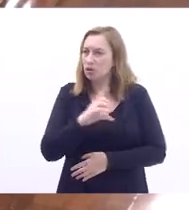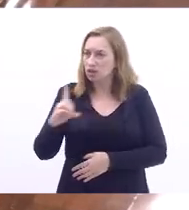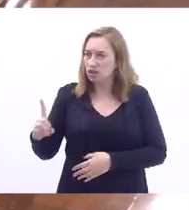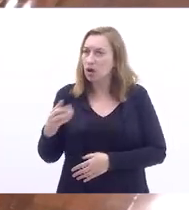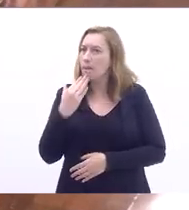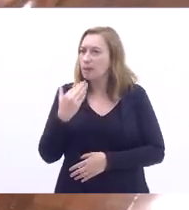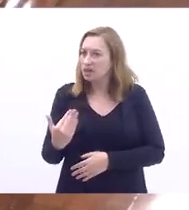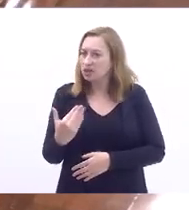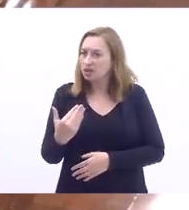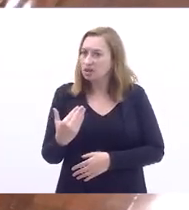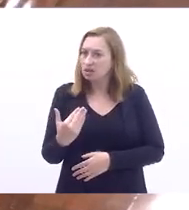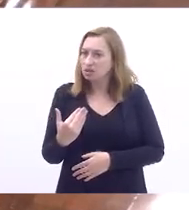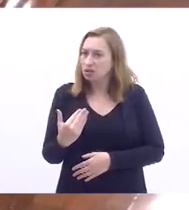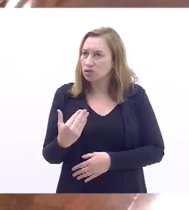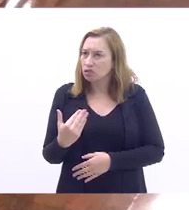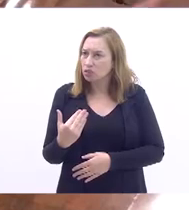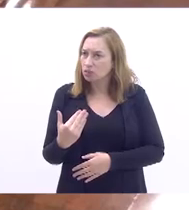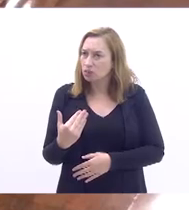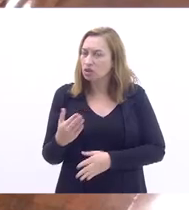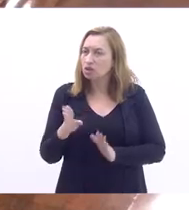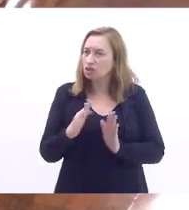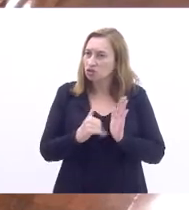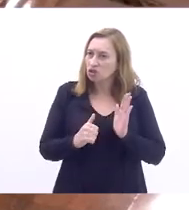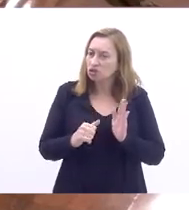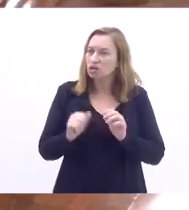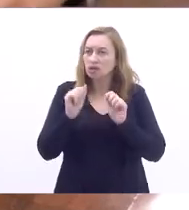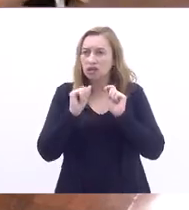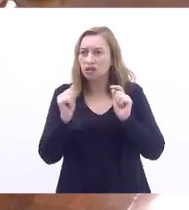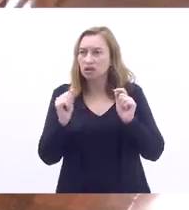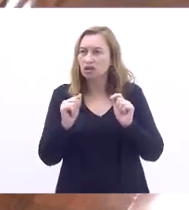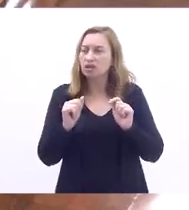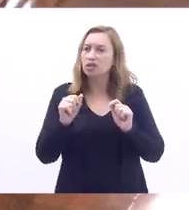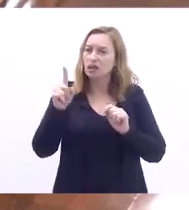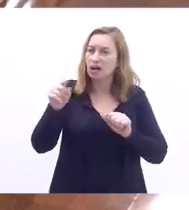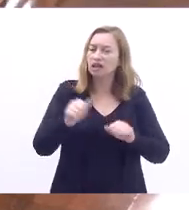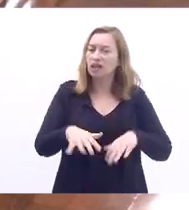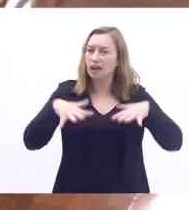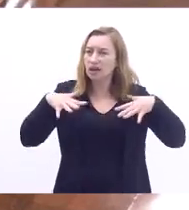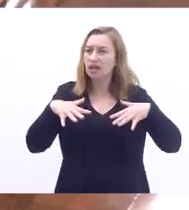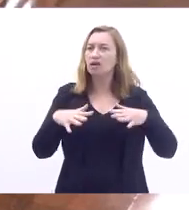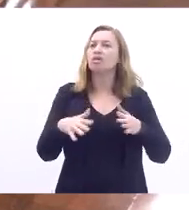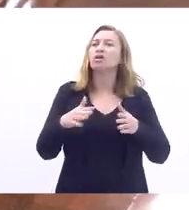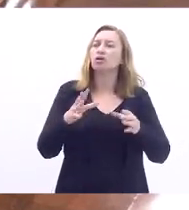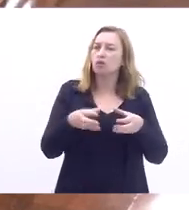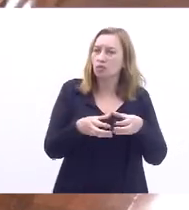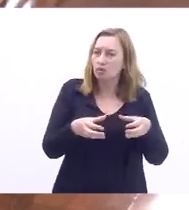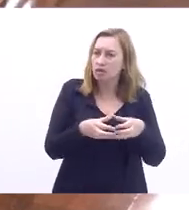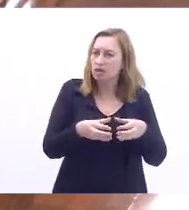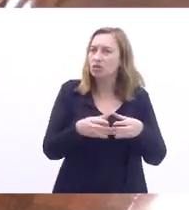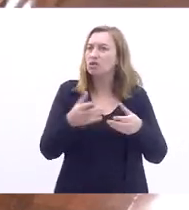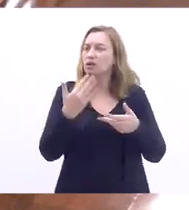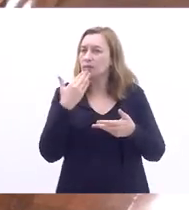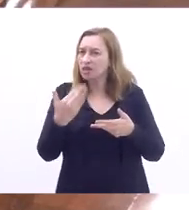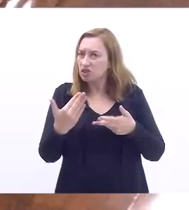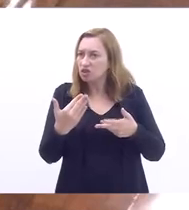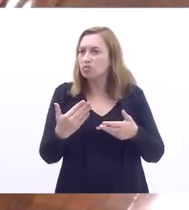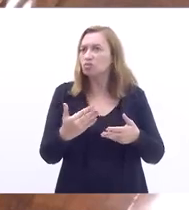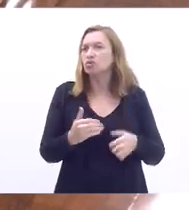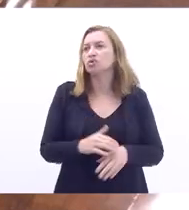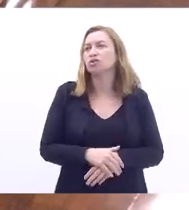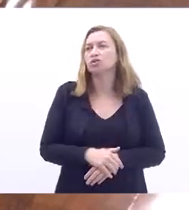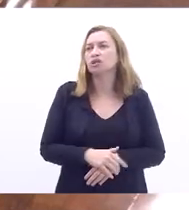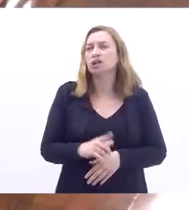pediu E por que a gente tirou em Assembleia lá em Campos também já pediu essa comissão é essas condições